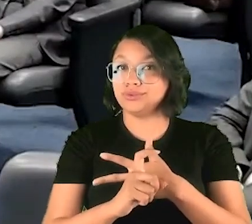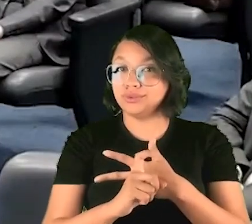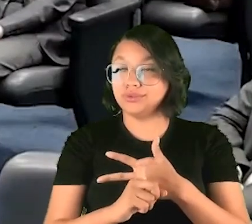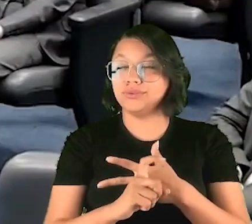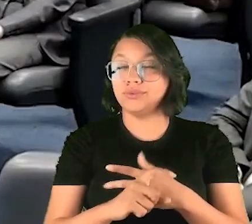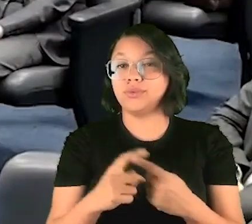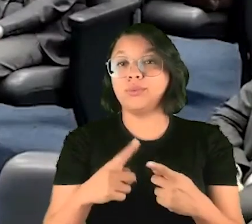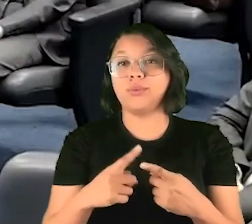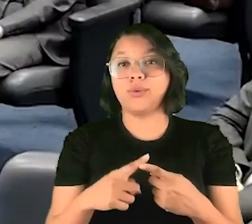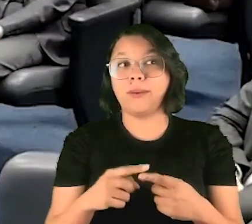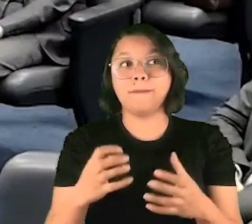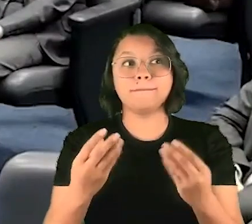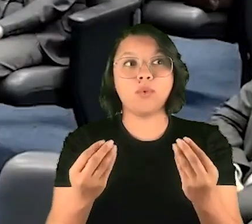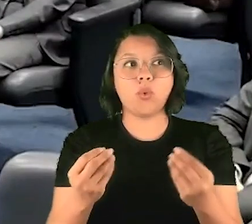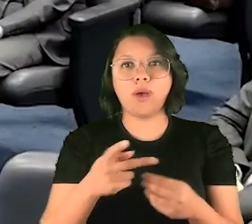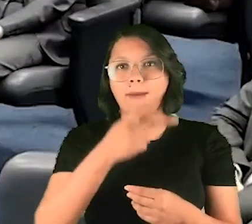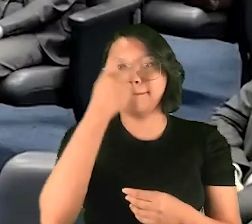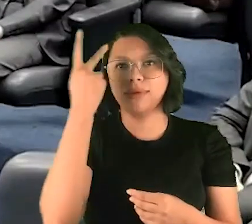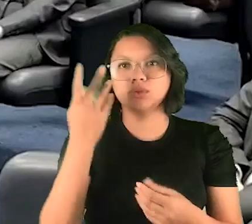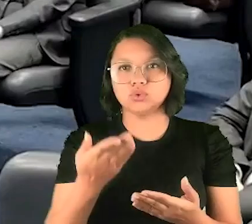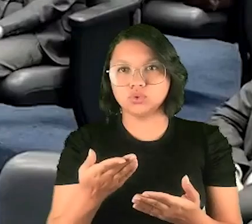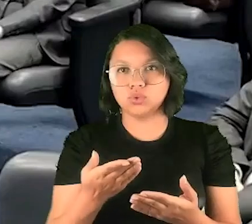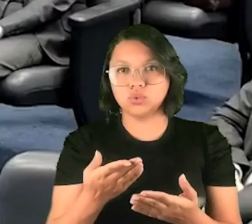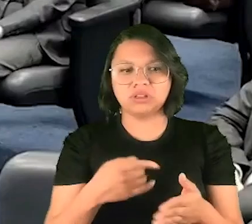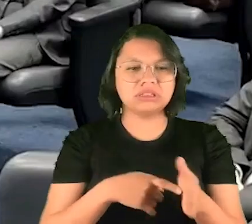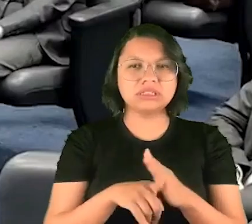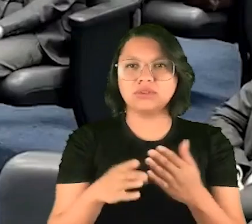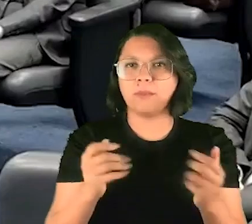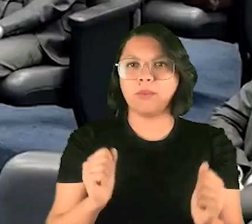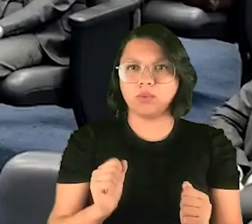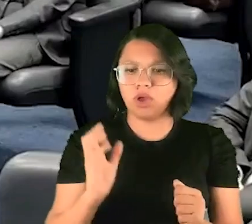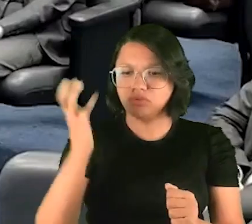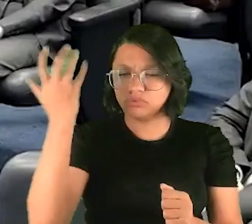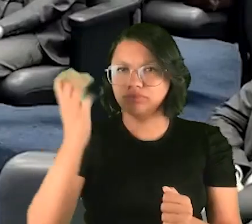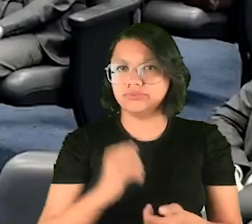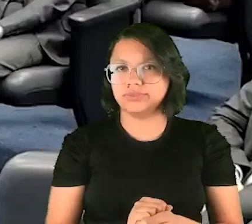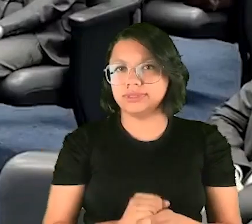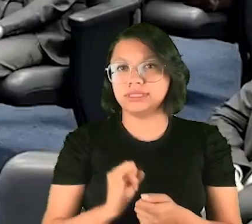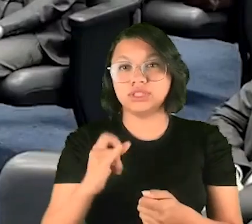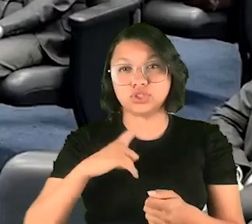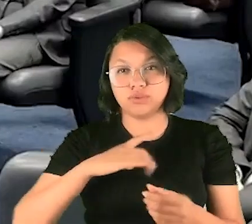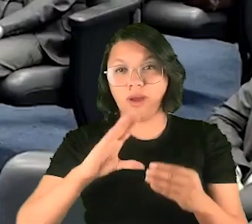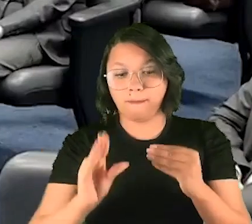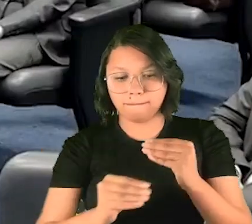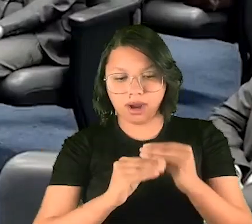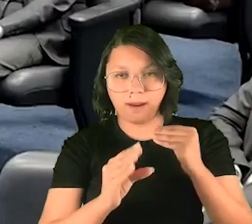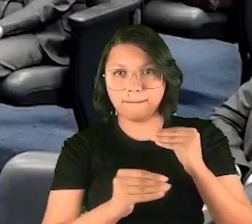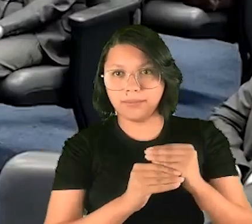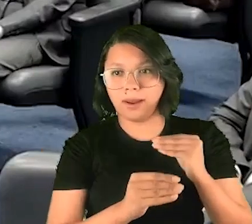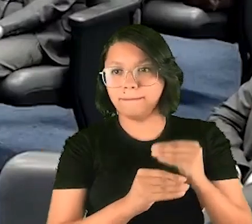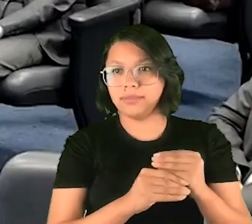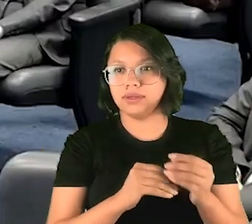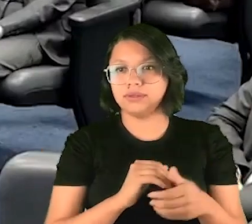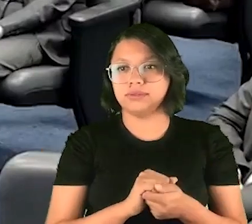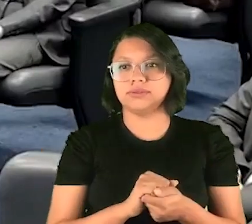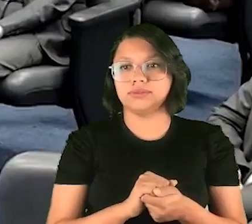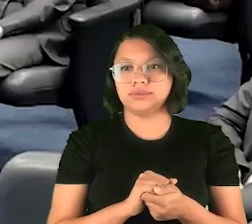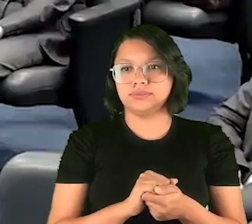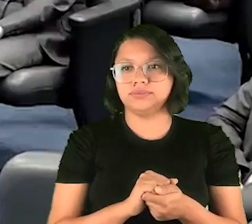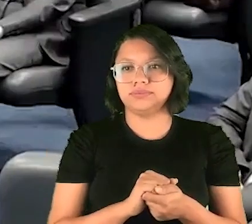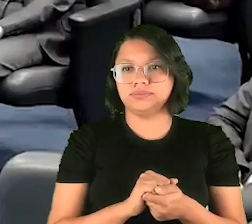maneira pelo Poder Executivo. Essa é a minha impressão. Porque muitas dessas questões poderiam ser resolvidas se houvesse,